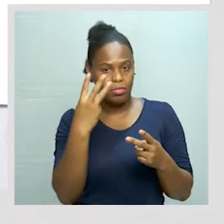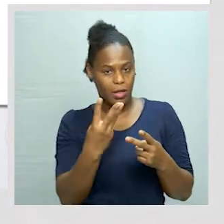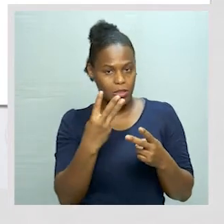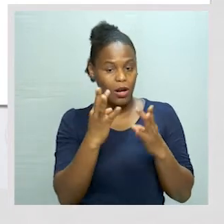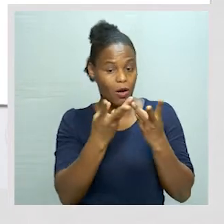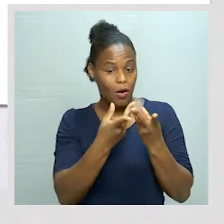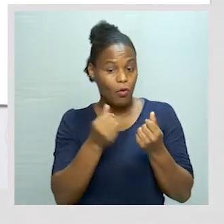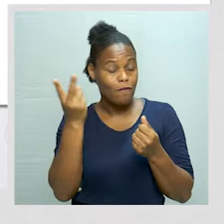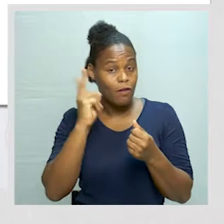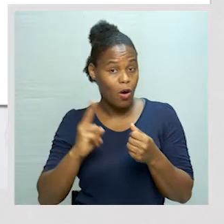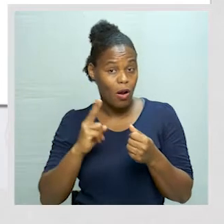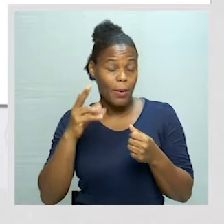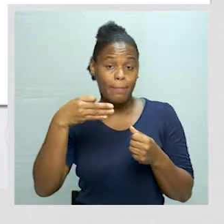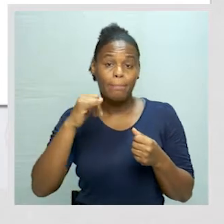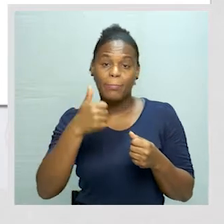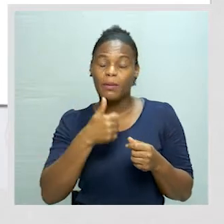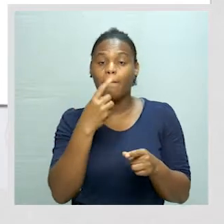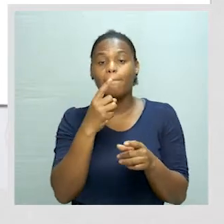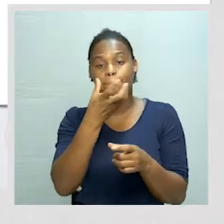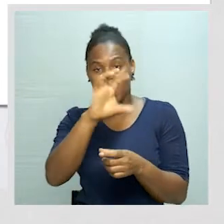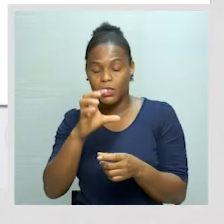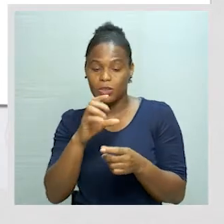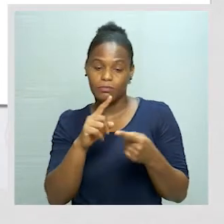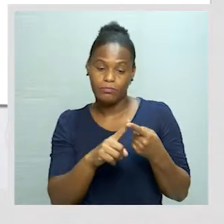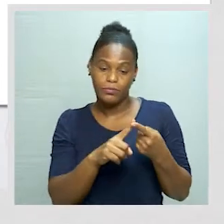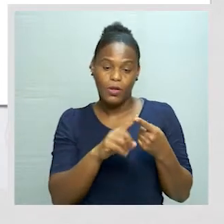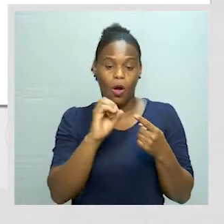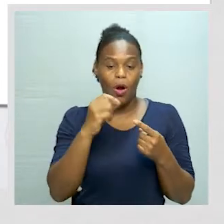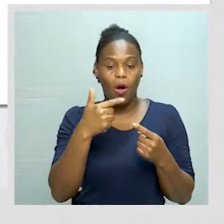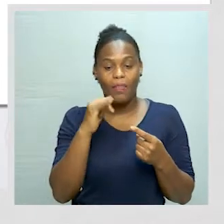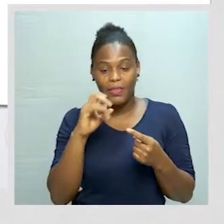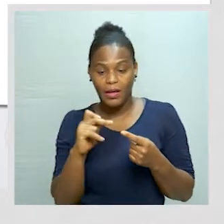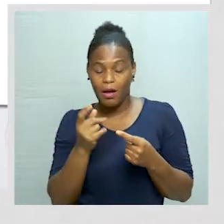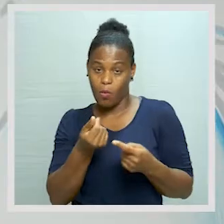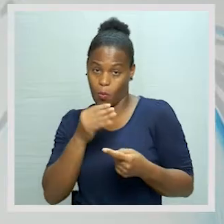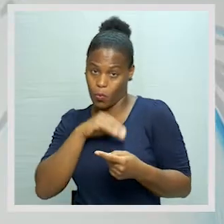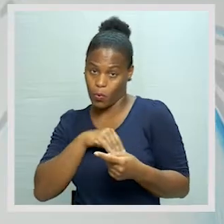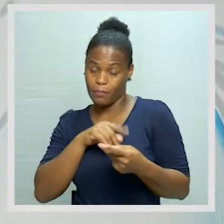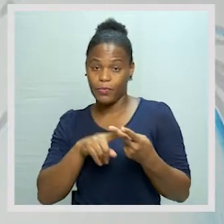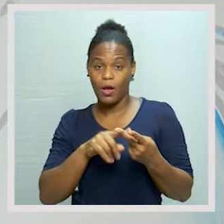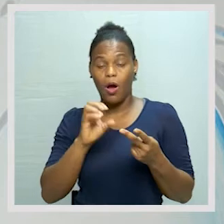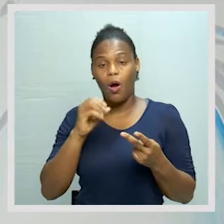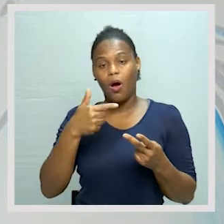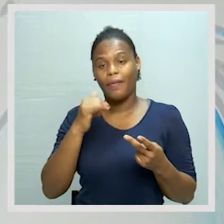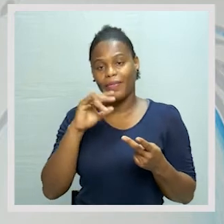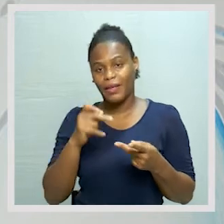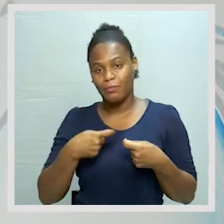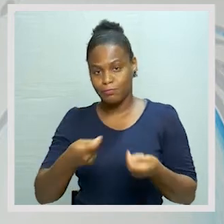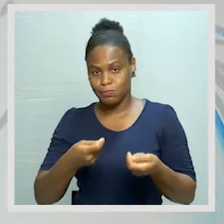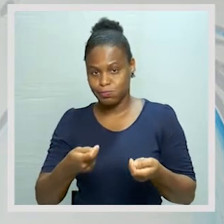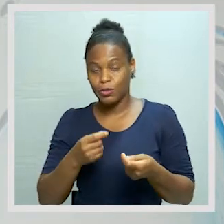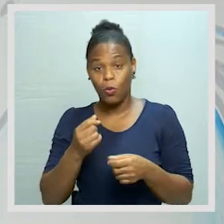país, que é a ótica do rendimento e a ótica da despesa. A ótica do produto nós já